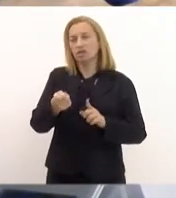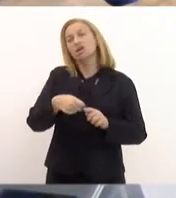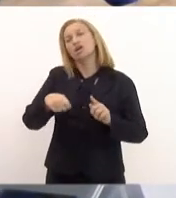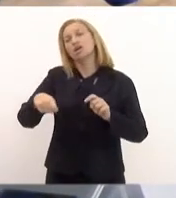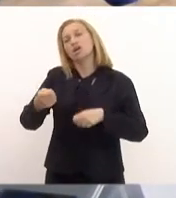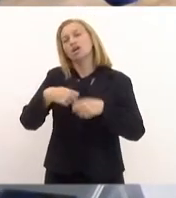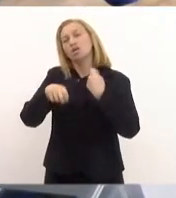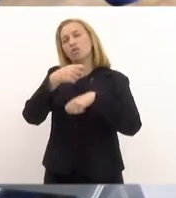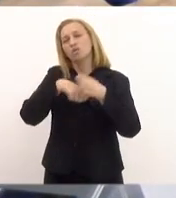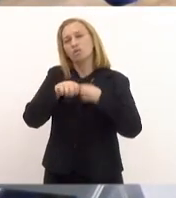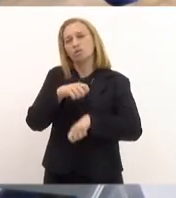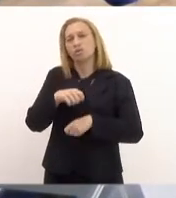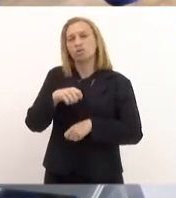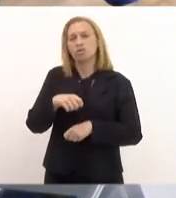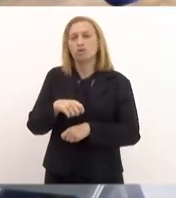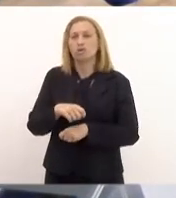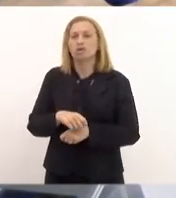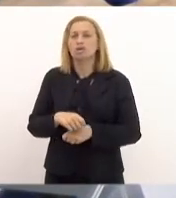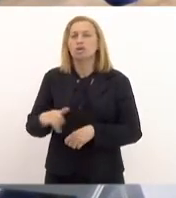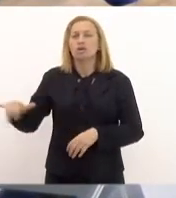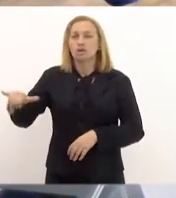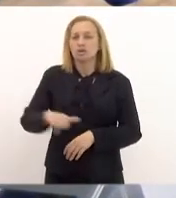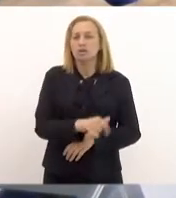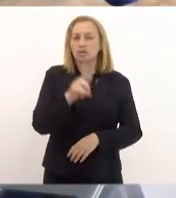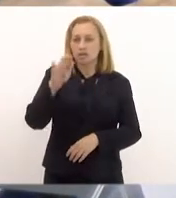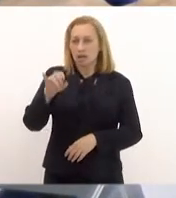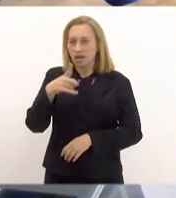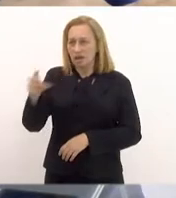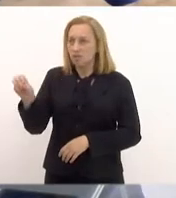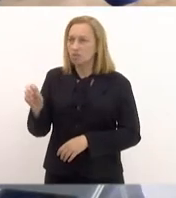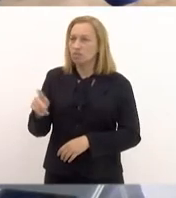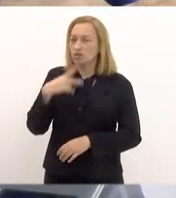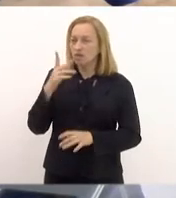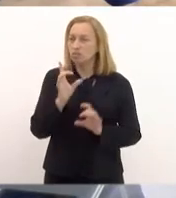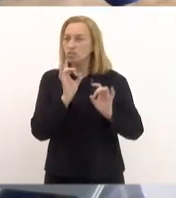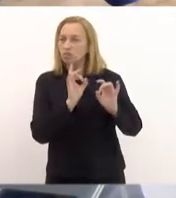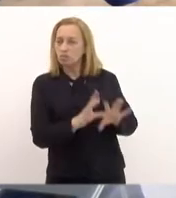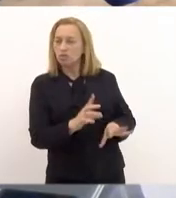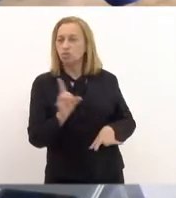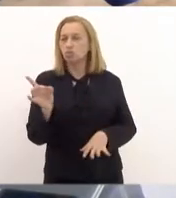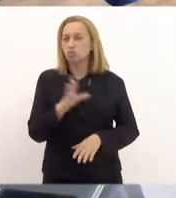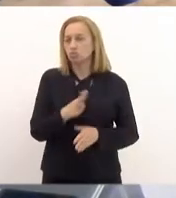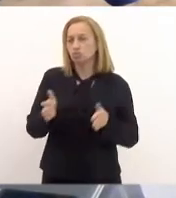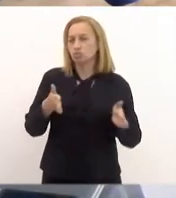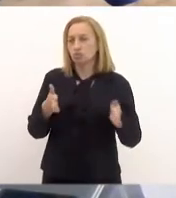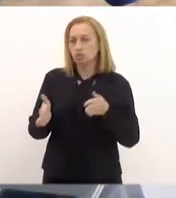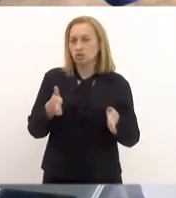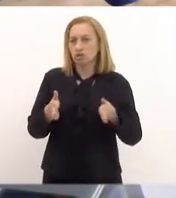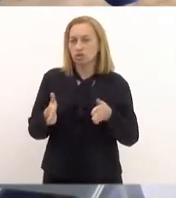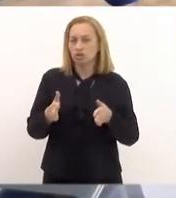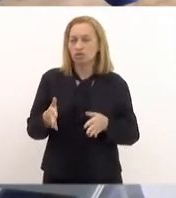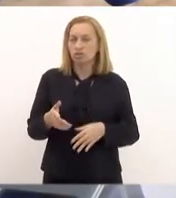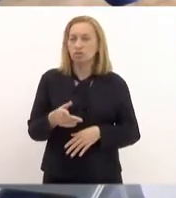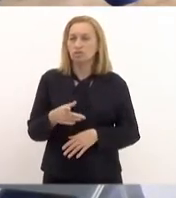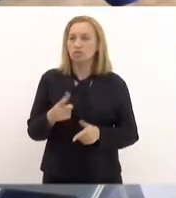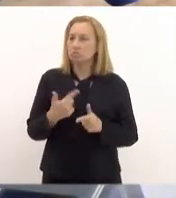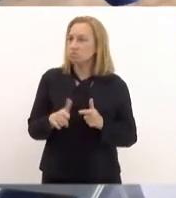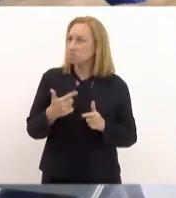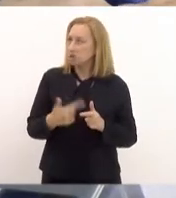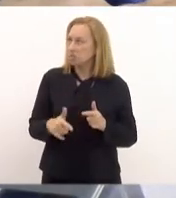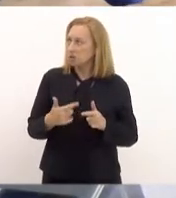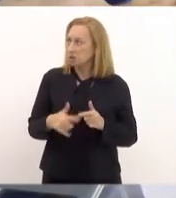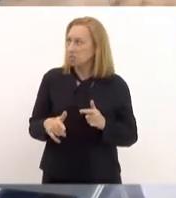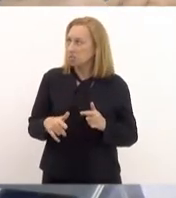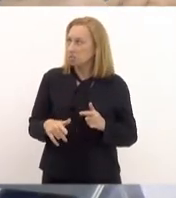feitas pelo aeroporto do Galeão. Esse abandono a que nós fizemos referência no último período suscitou não só problemas relacionados ao